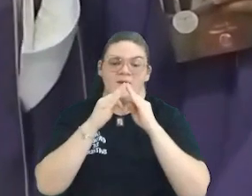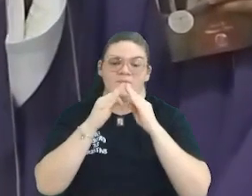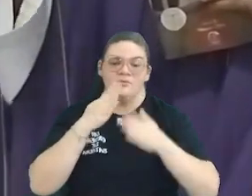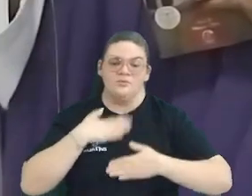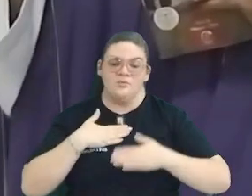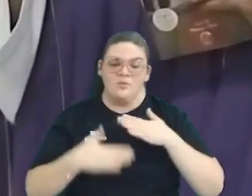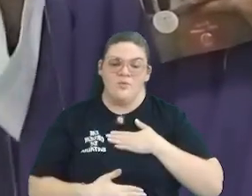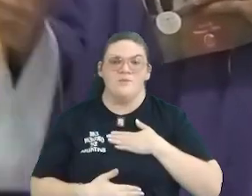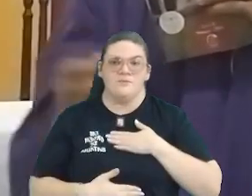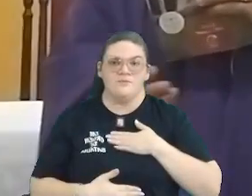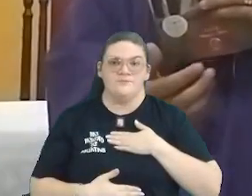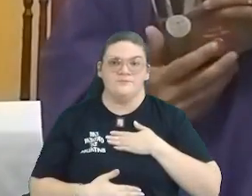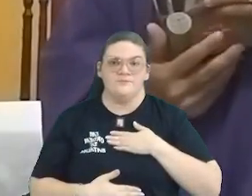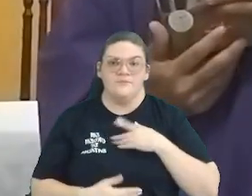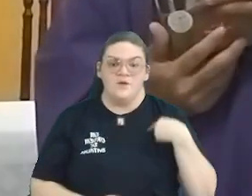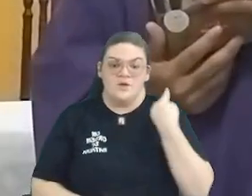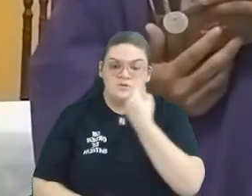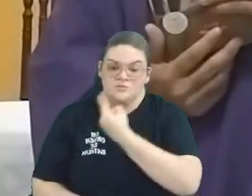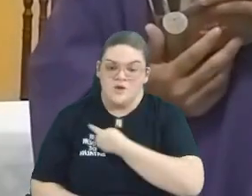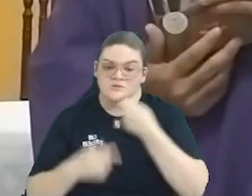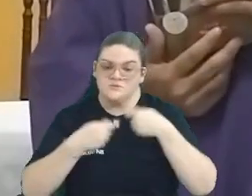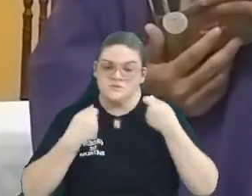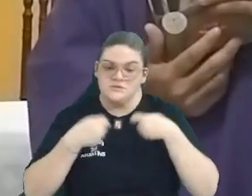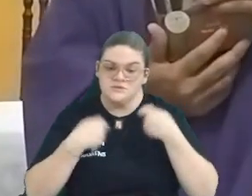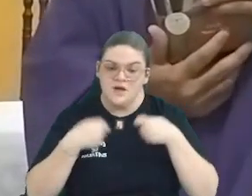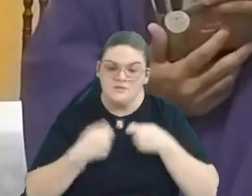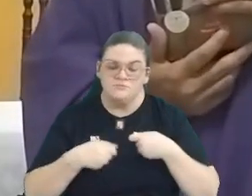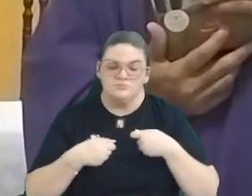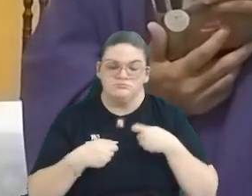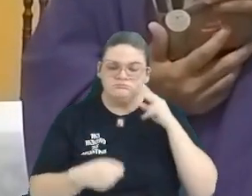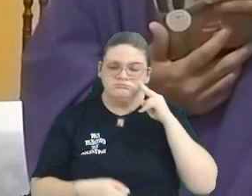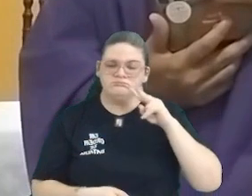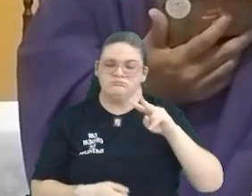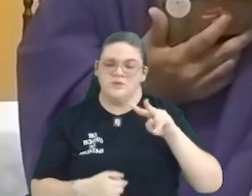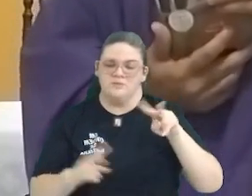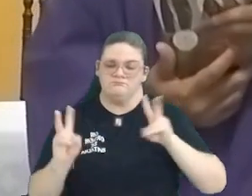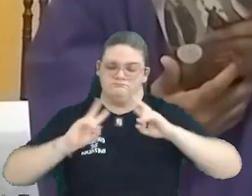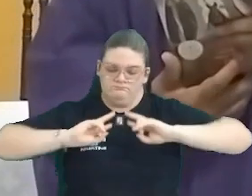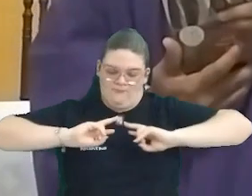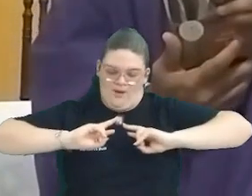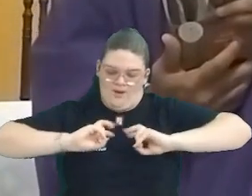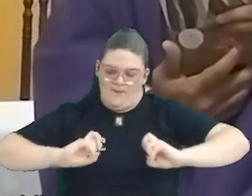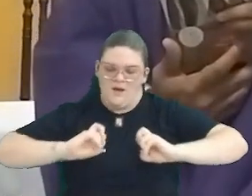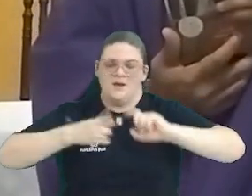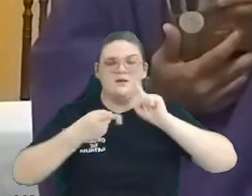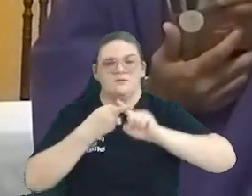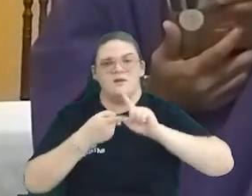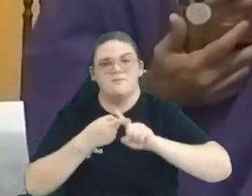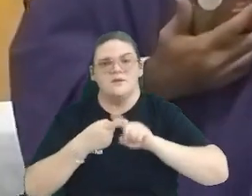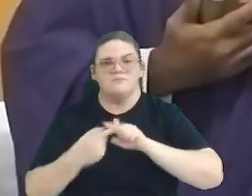devemos aplicá-la também para cada um de nós. Cada um de nós é templo de